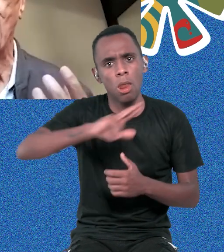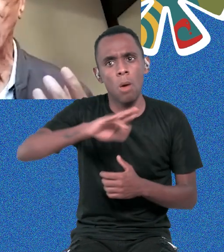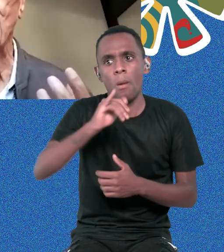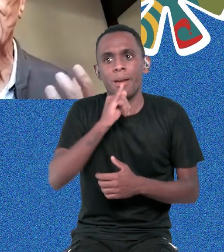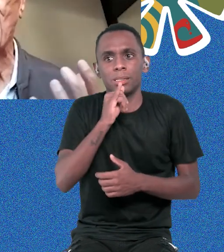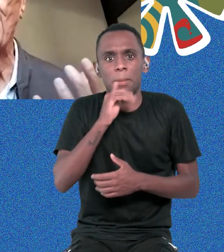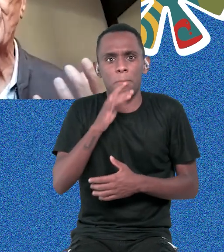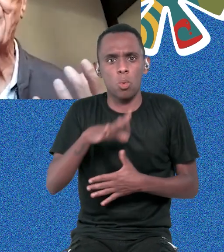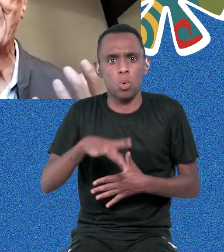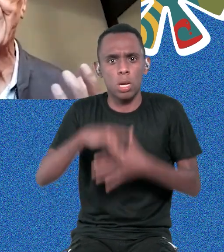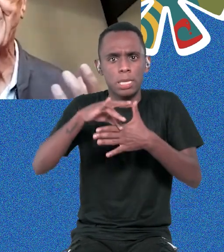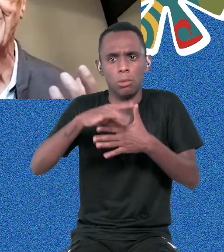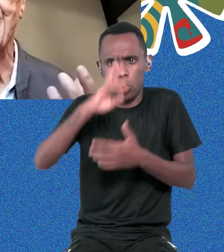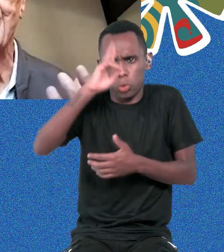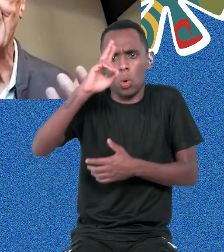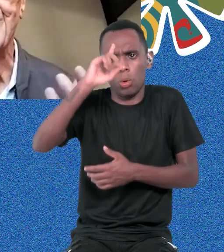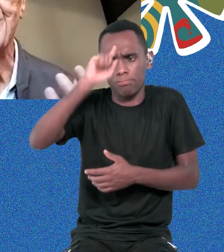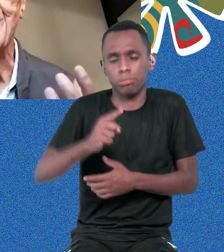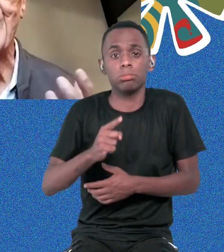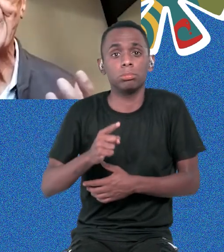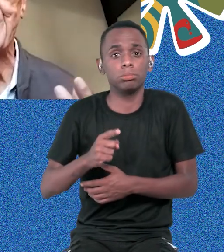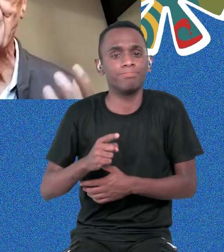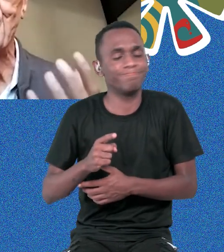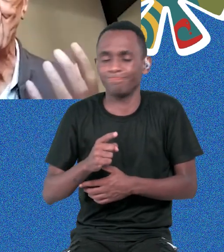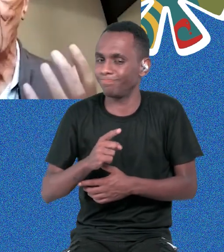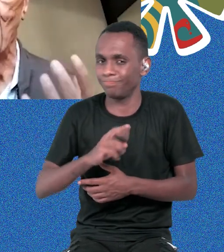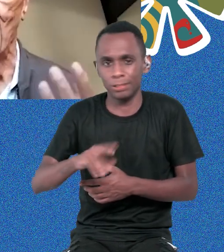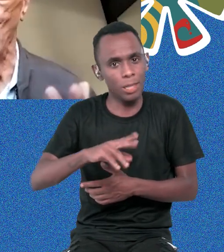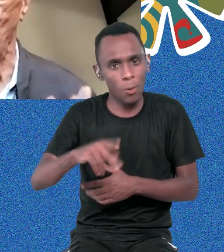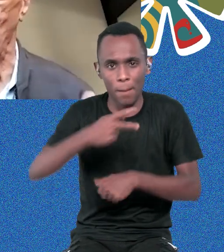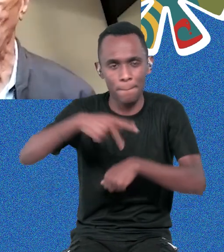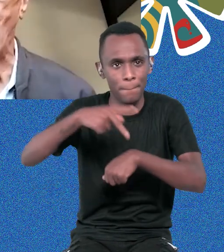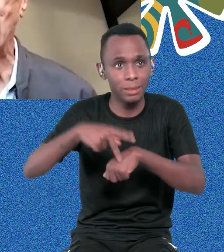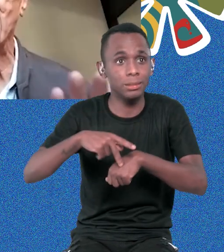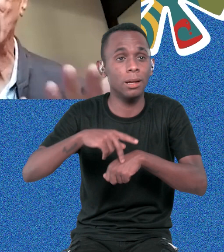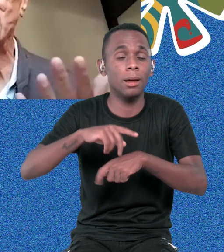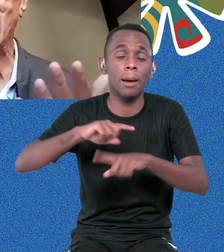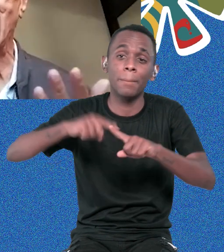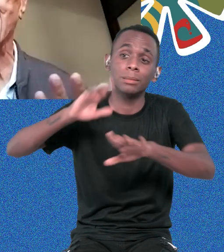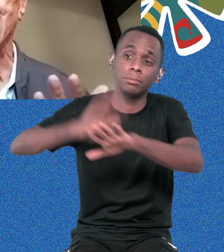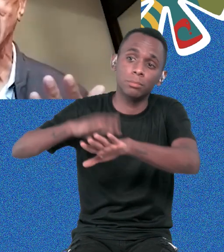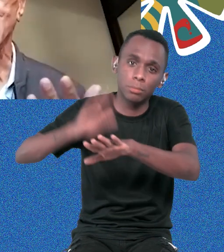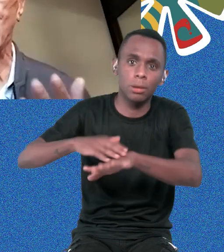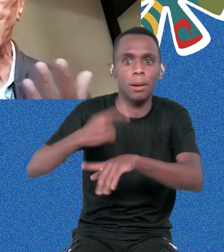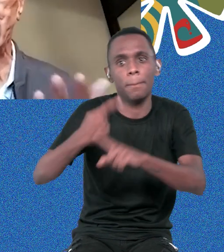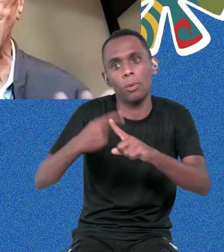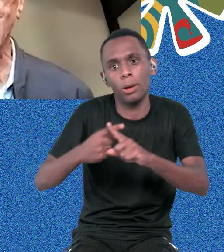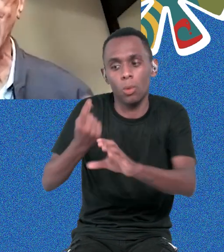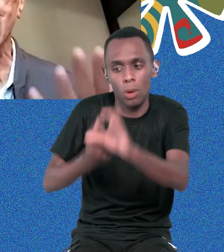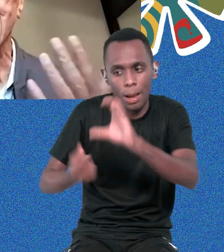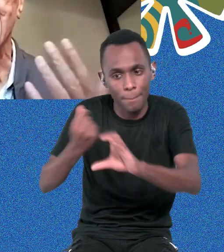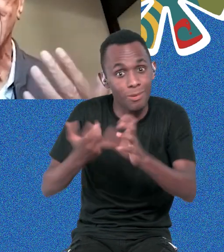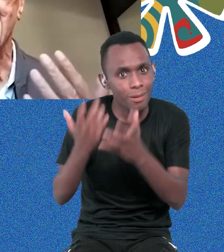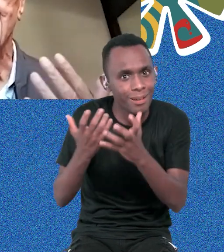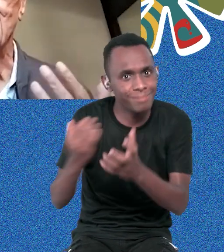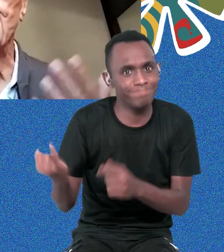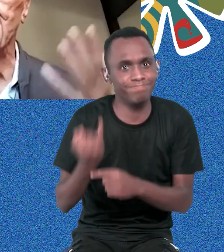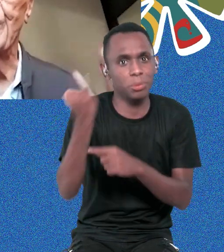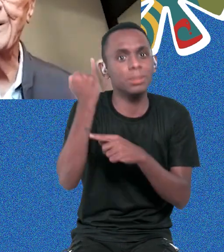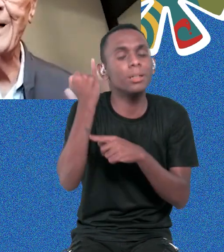como o dono da pátria. Mas quem, o agronegócio vai, o capital vai.